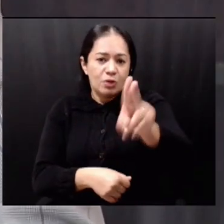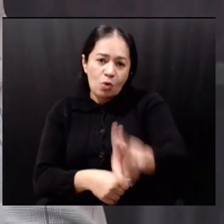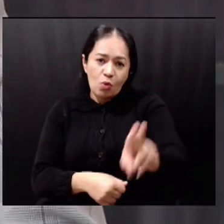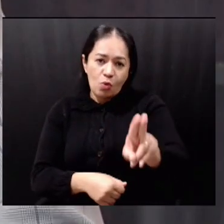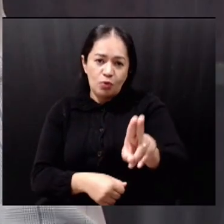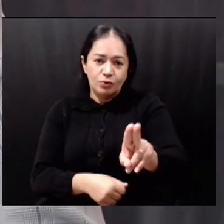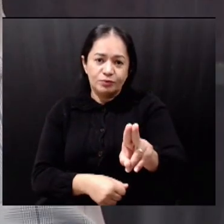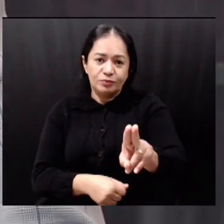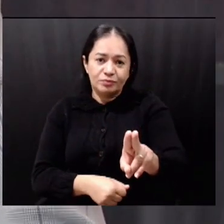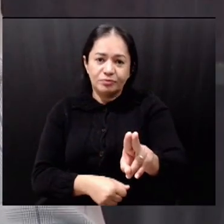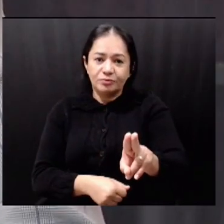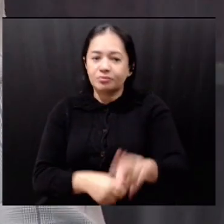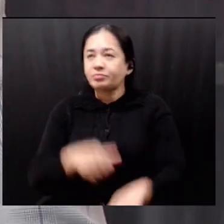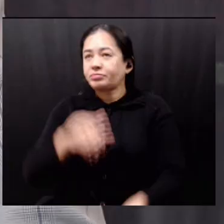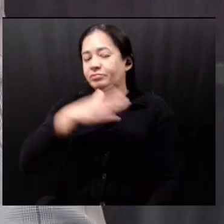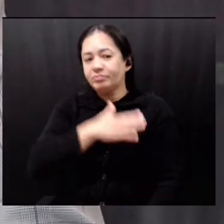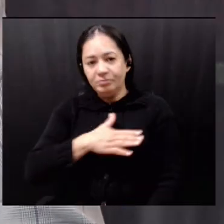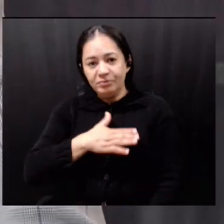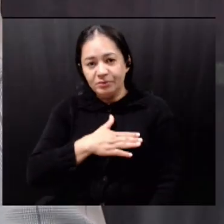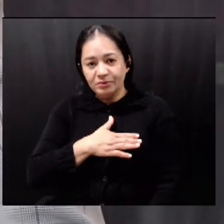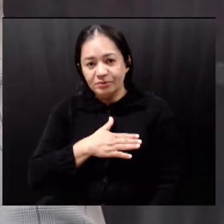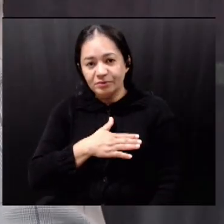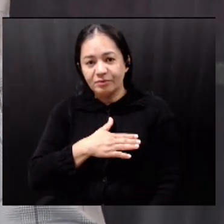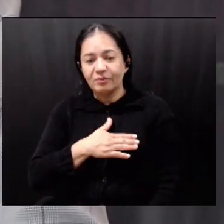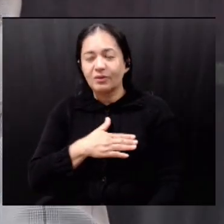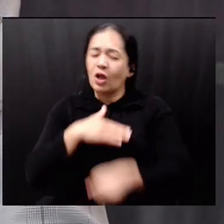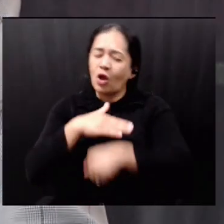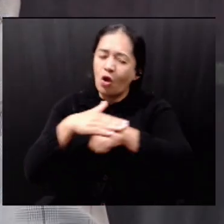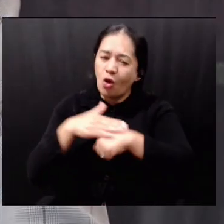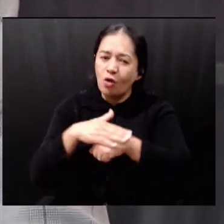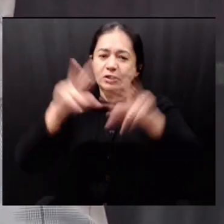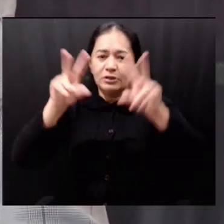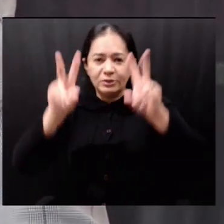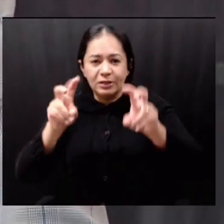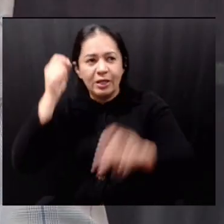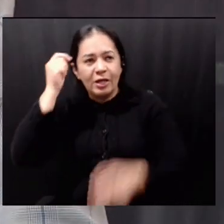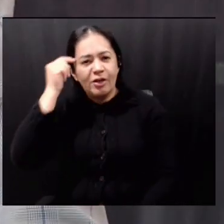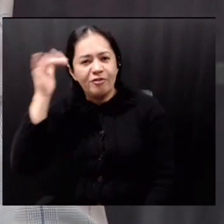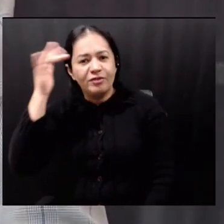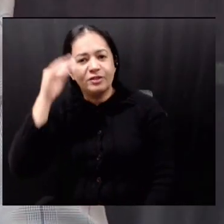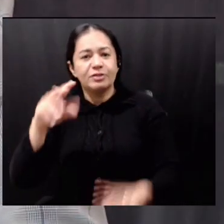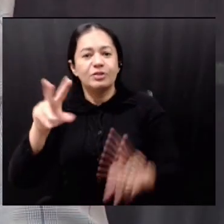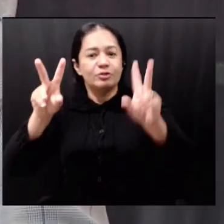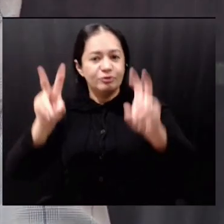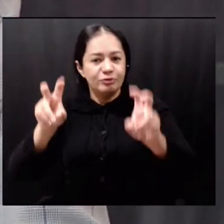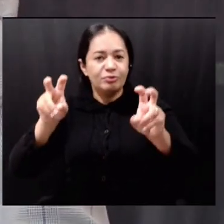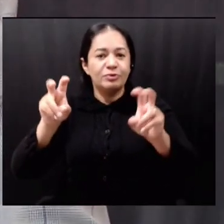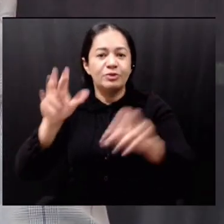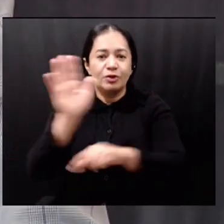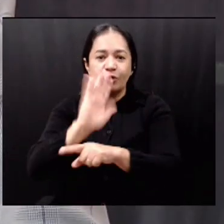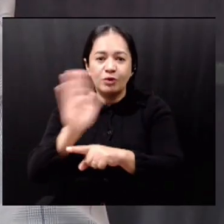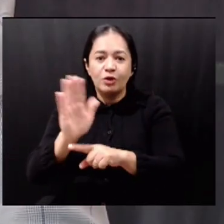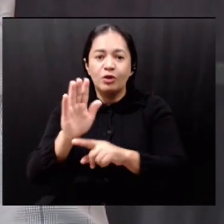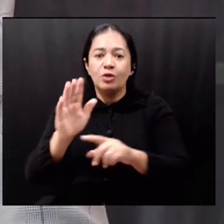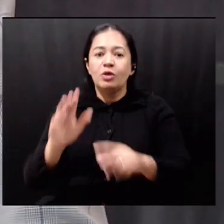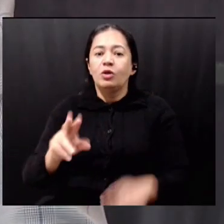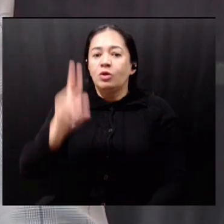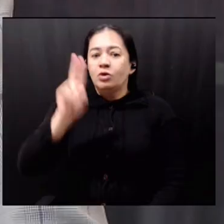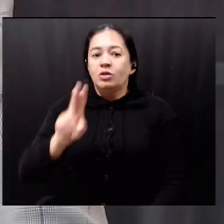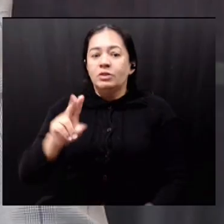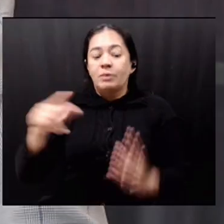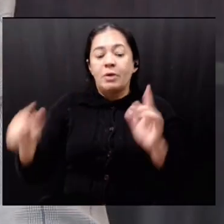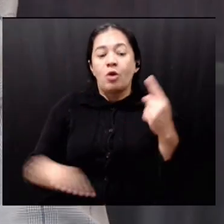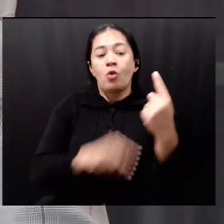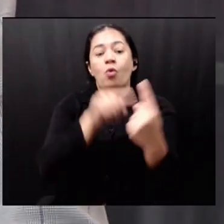vai gostar? Então, assim, trazer conversas, trazer reflexões ali sobre o filme também. Então, usar a tela, acredito assim, com propósito, né? Com